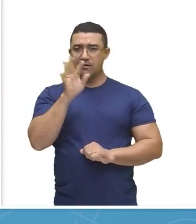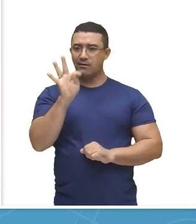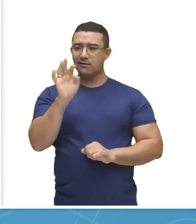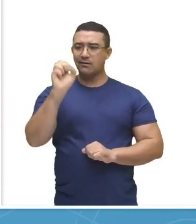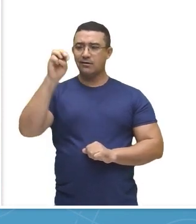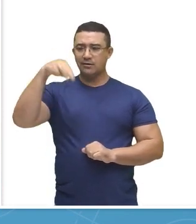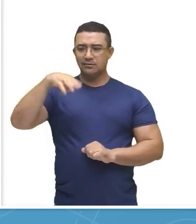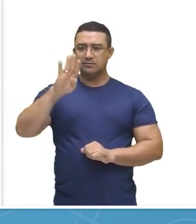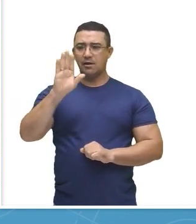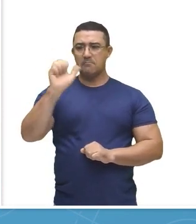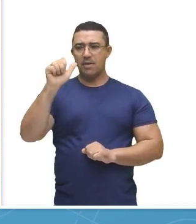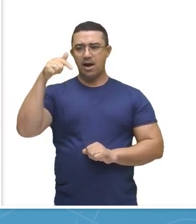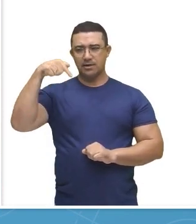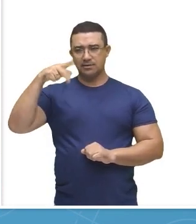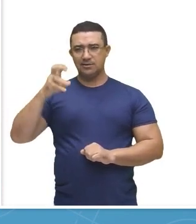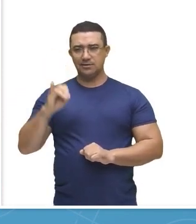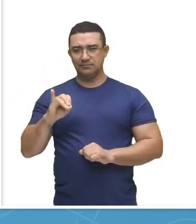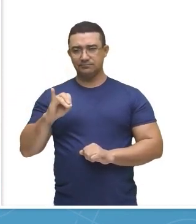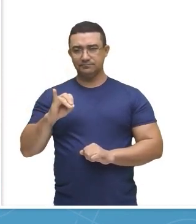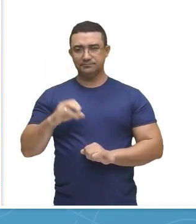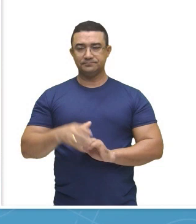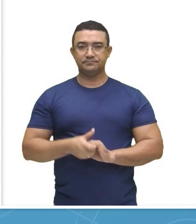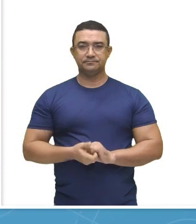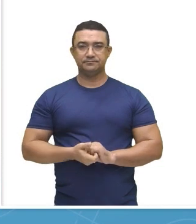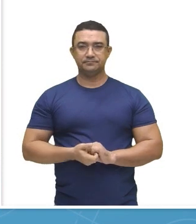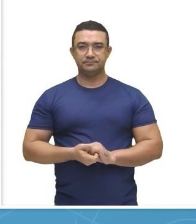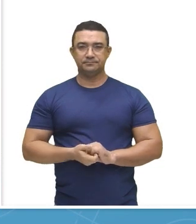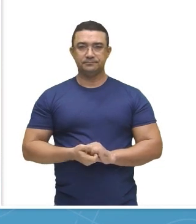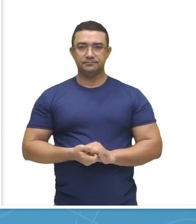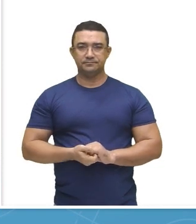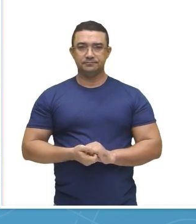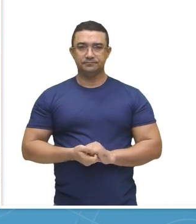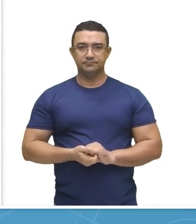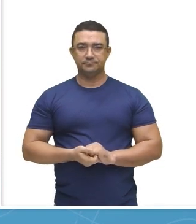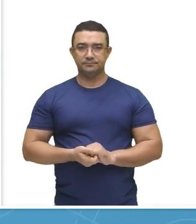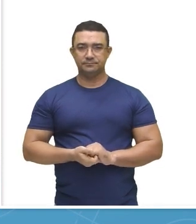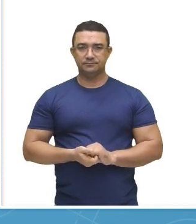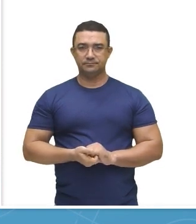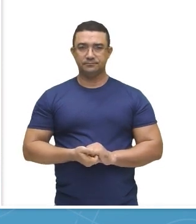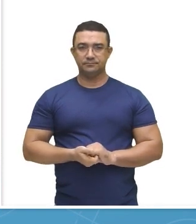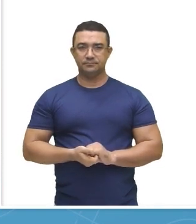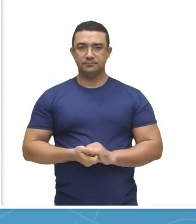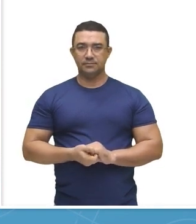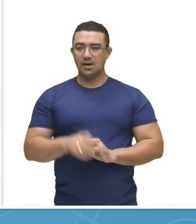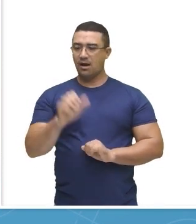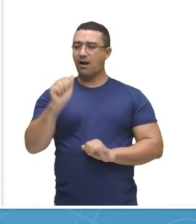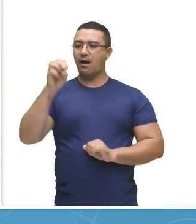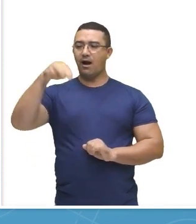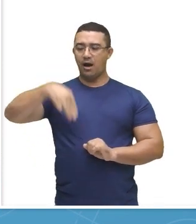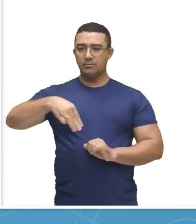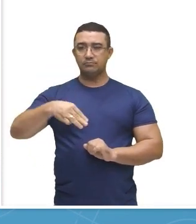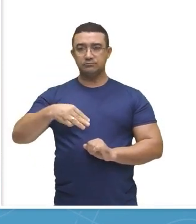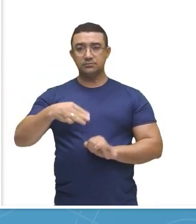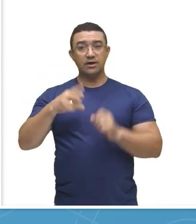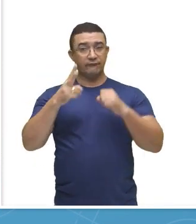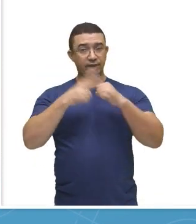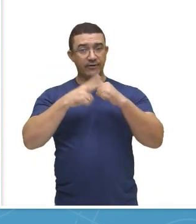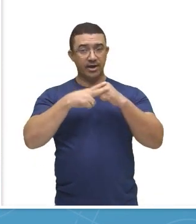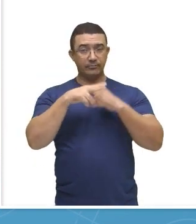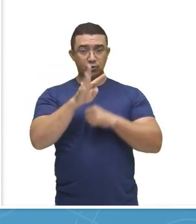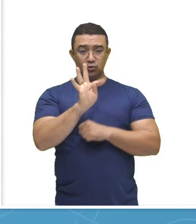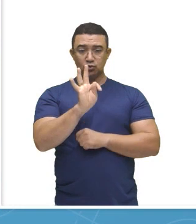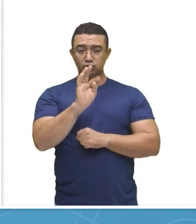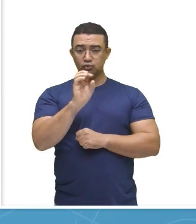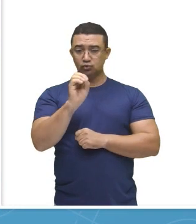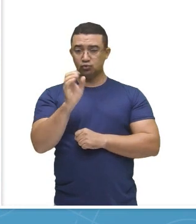eu comerei tambaqui. Só lembrando que eu tenho o que mesmo aqui, gente? To be,